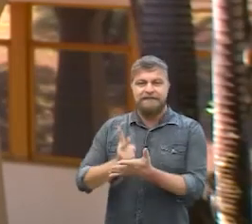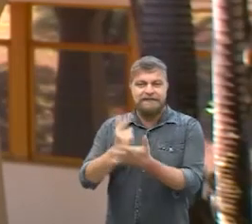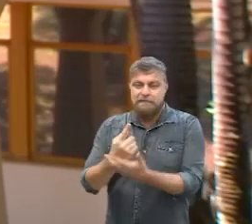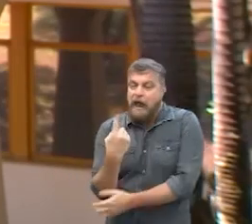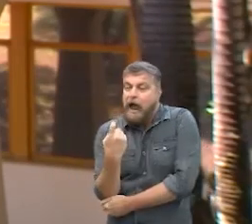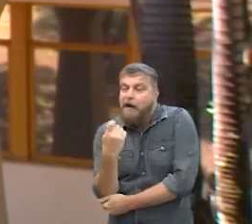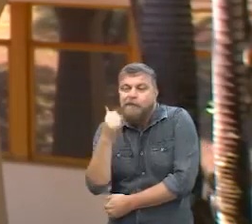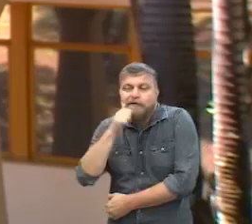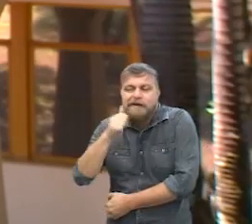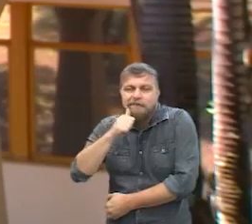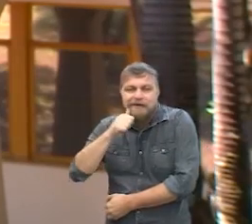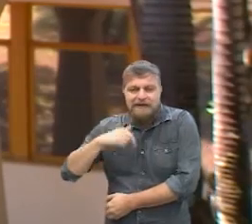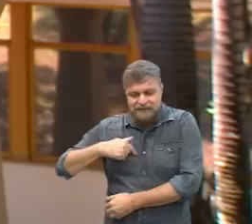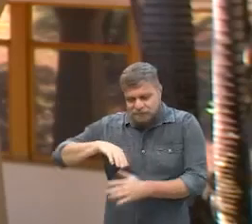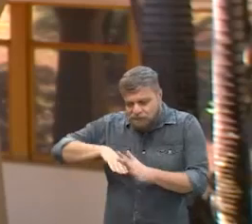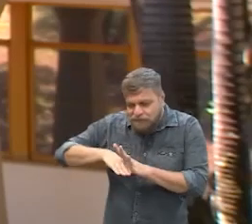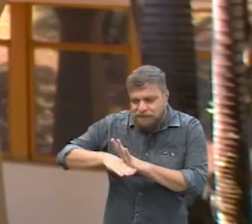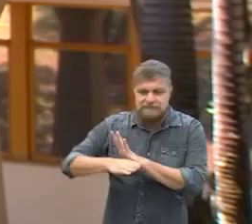um pouco de que